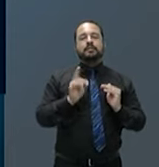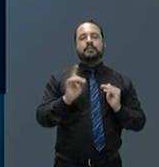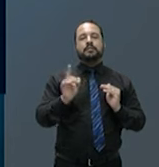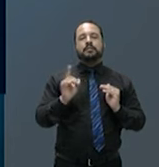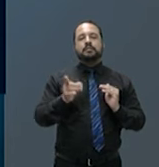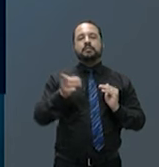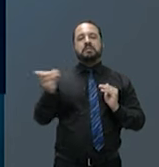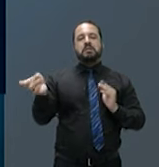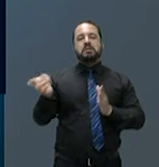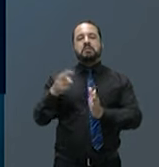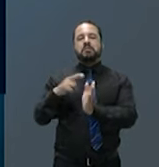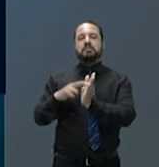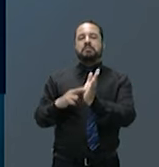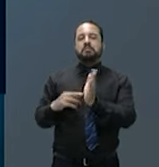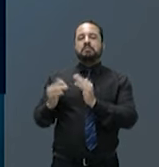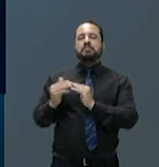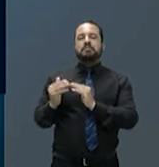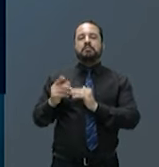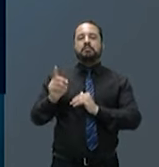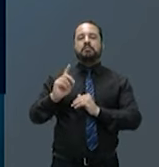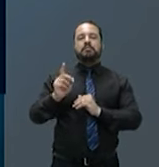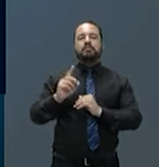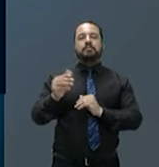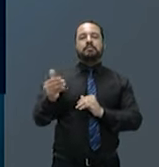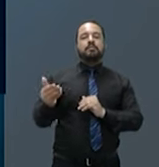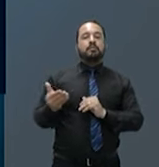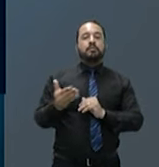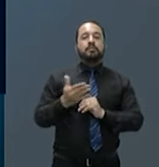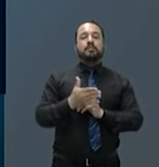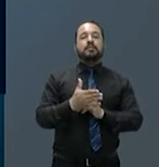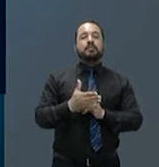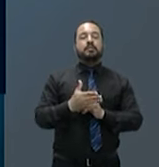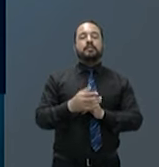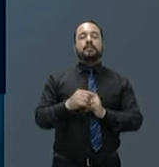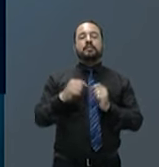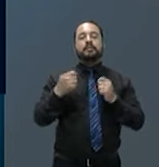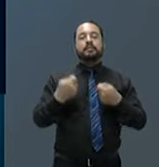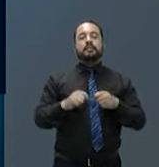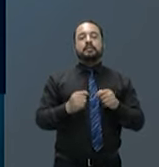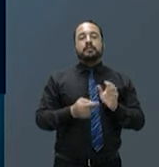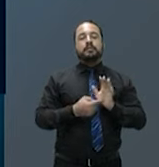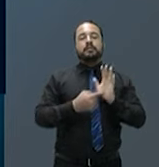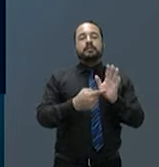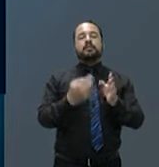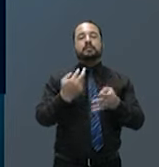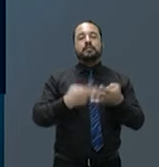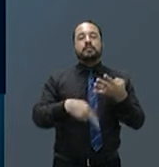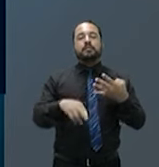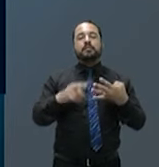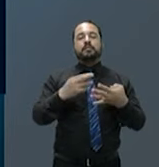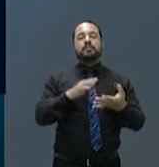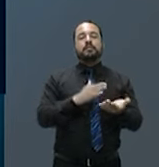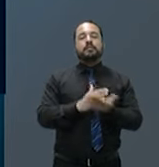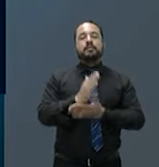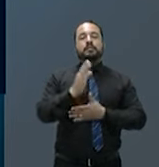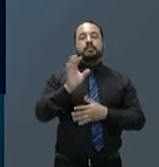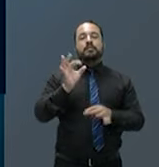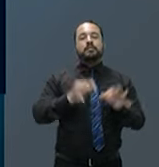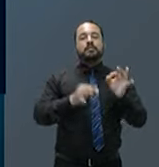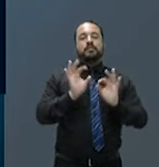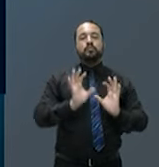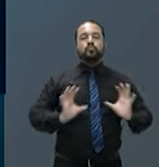relatores. Ela faz jus a receber um provimento jurisdicional